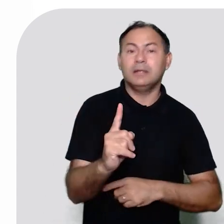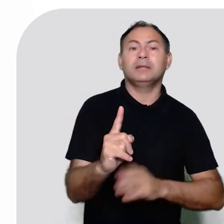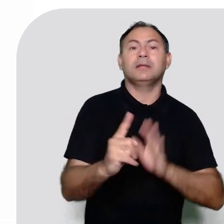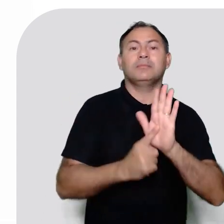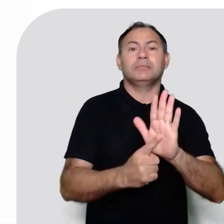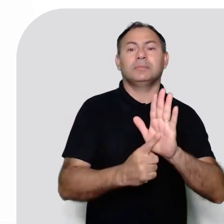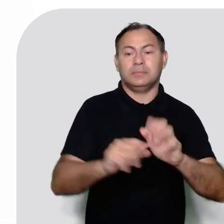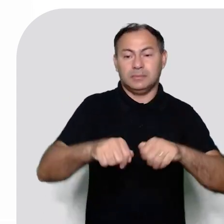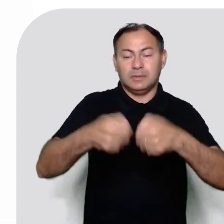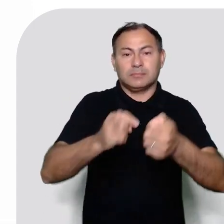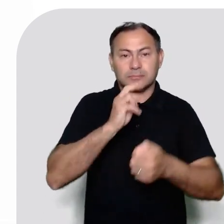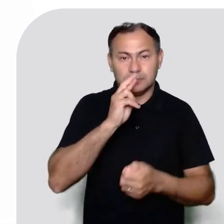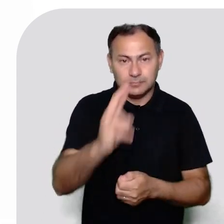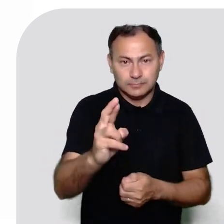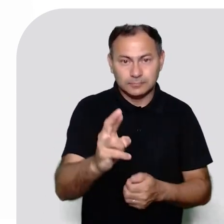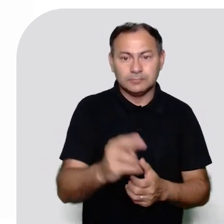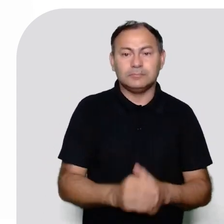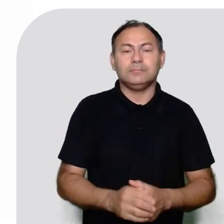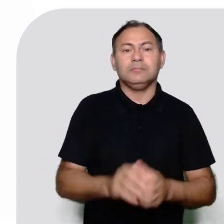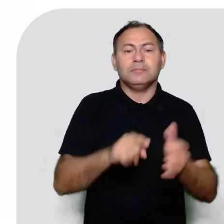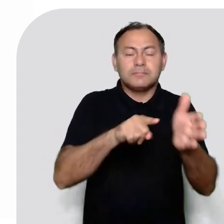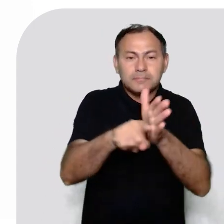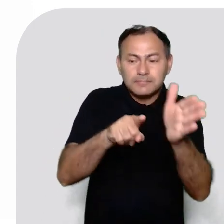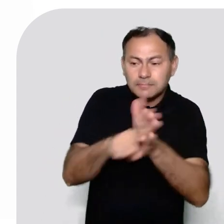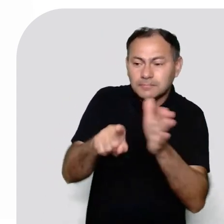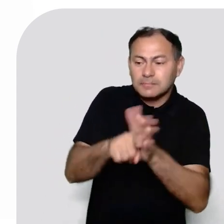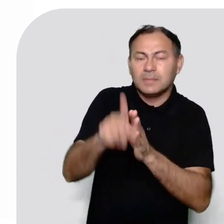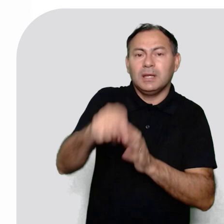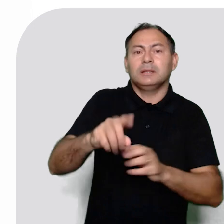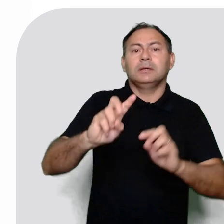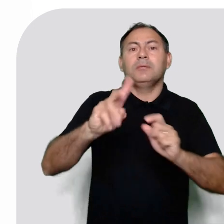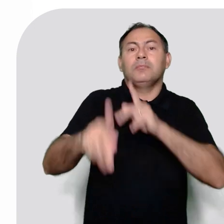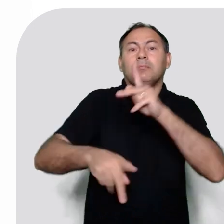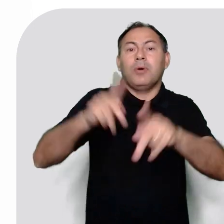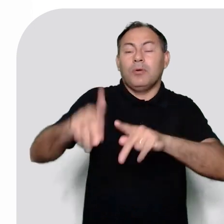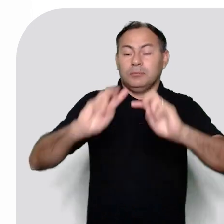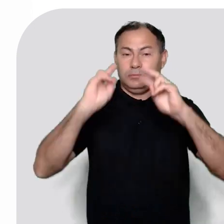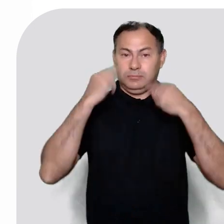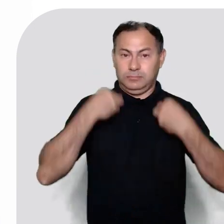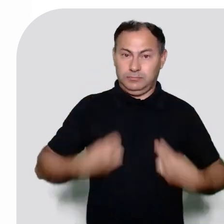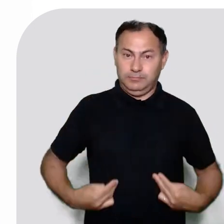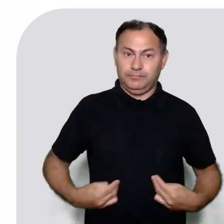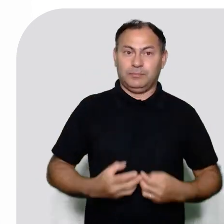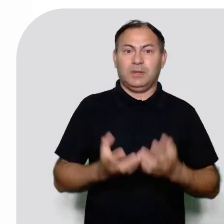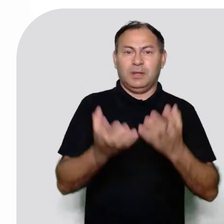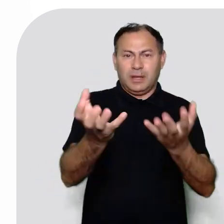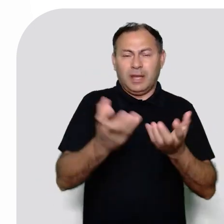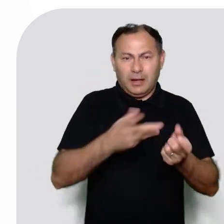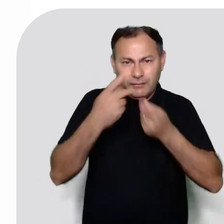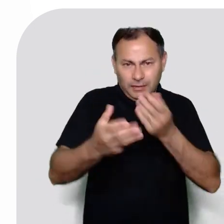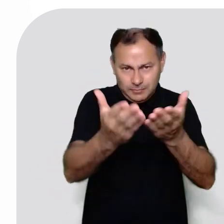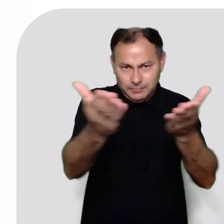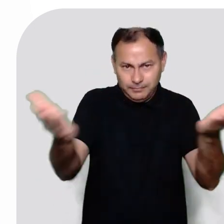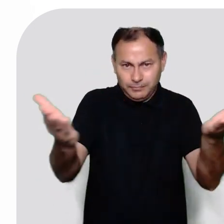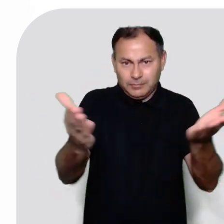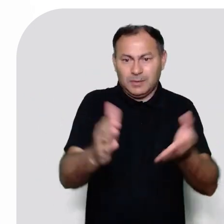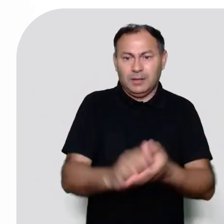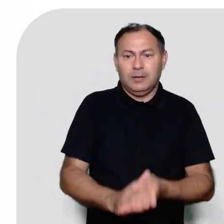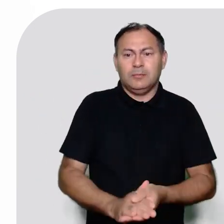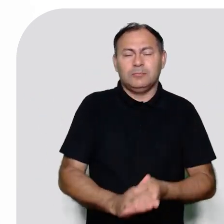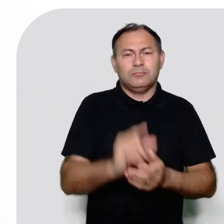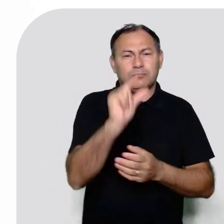dar respostas às questões dessa humanidade. E quero trazer para vocês